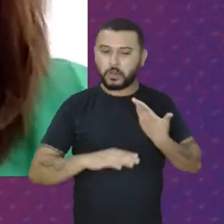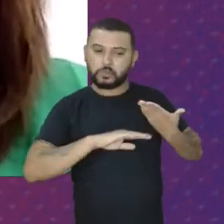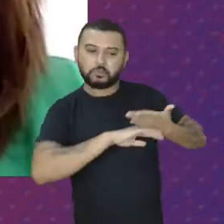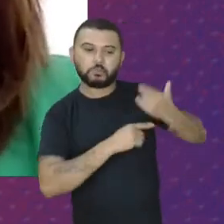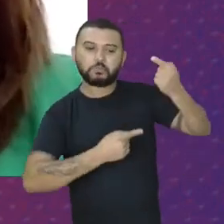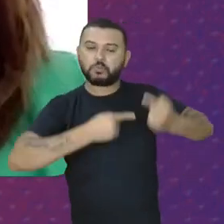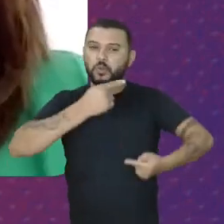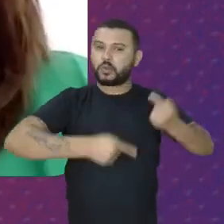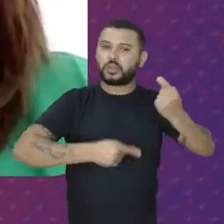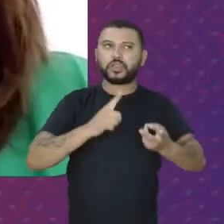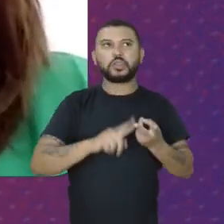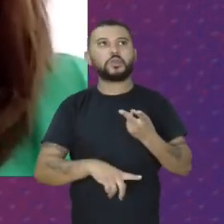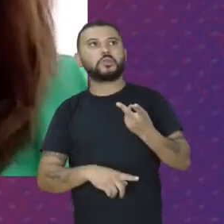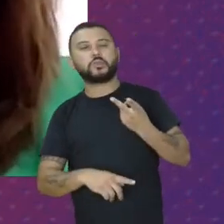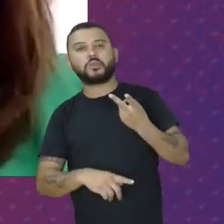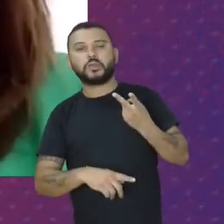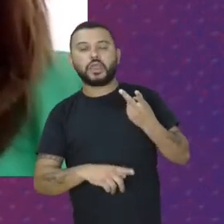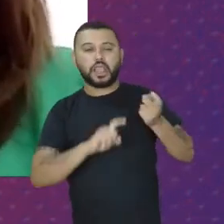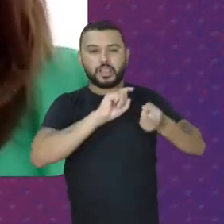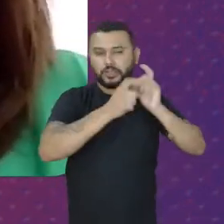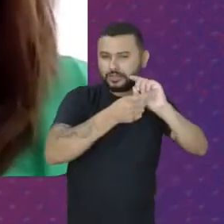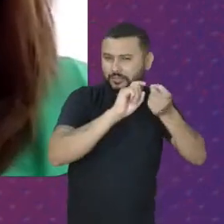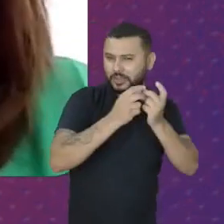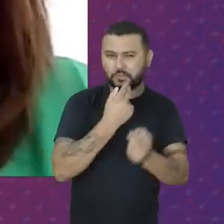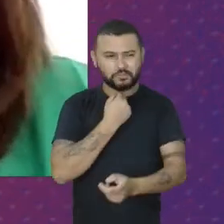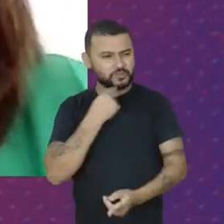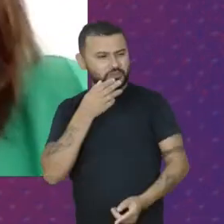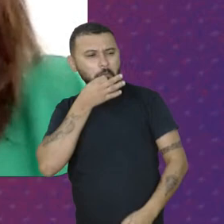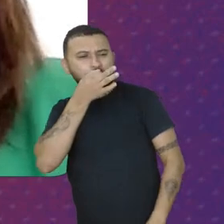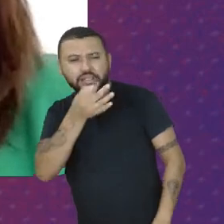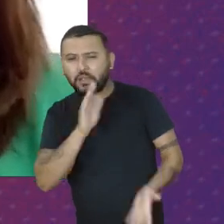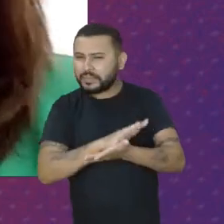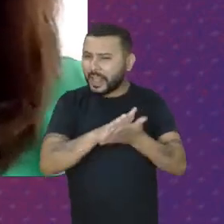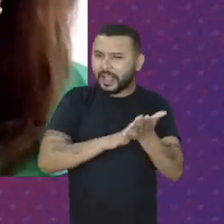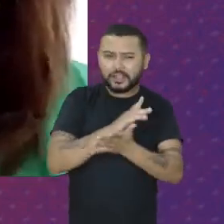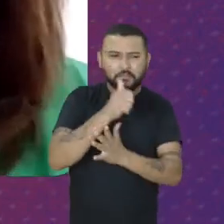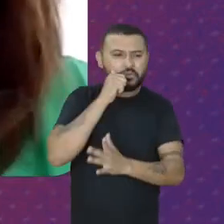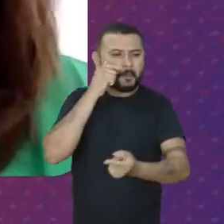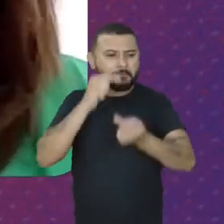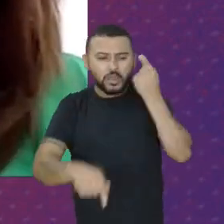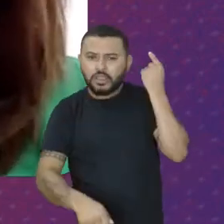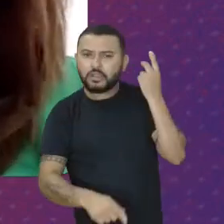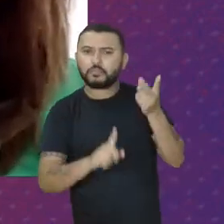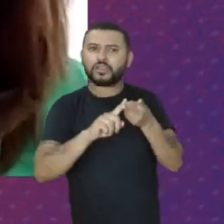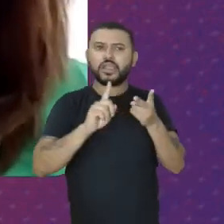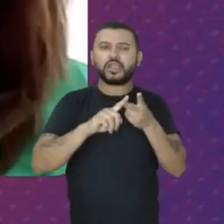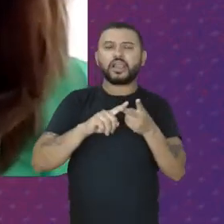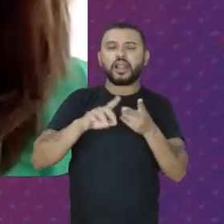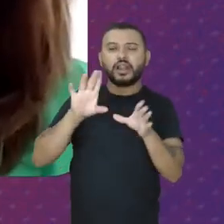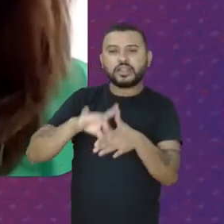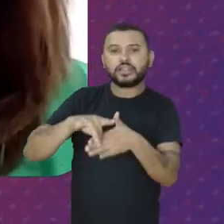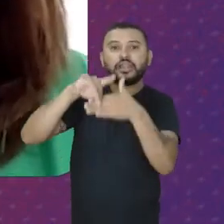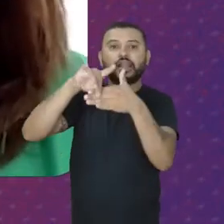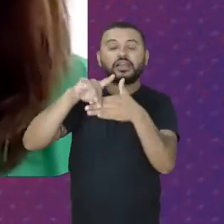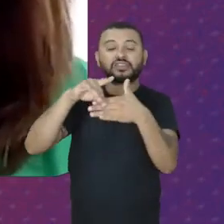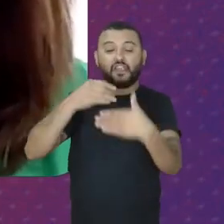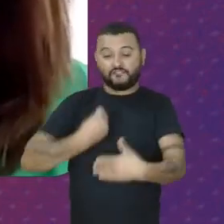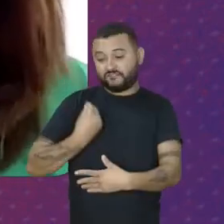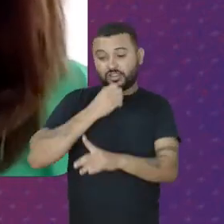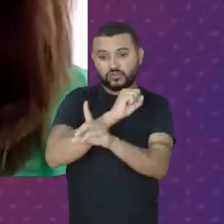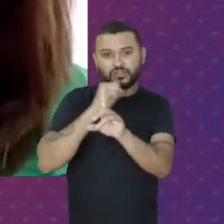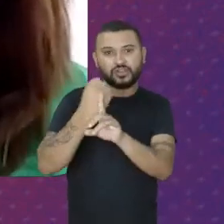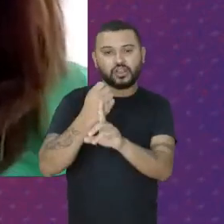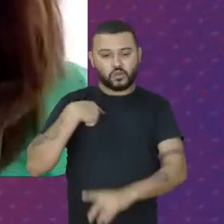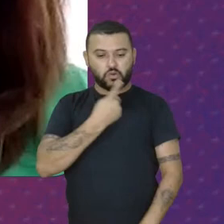não cabia administrar, opinar, deliberar sobre a vida em sociedade. A